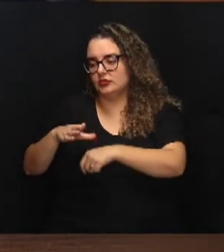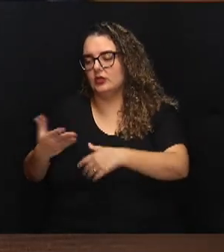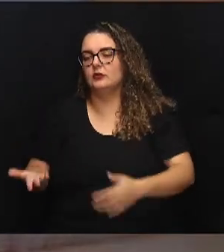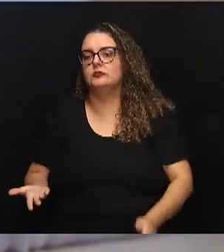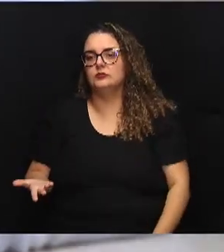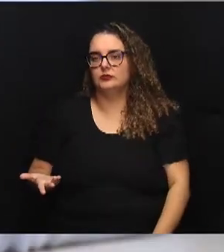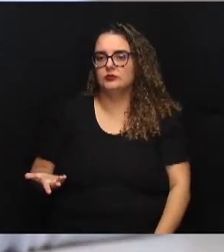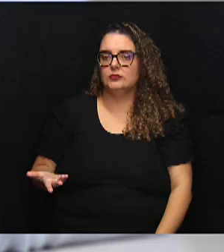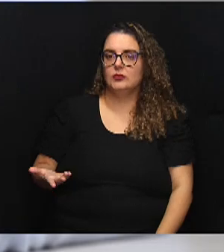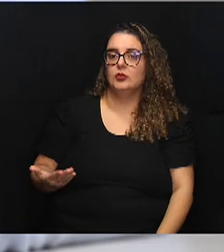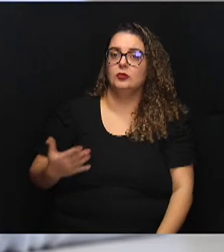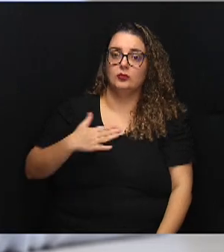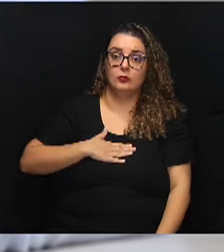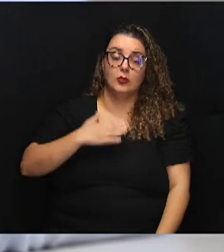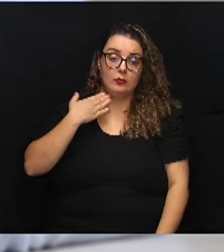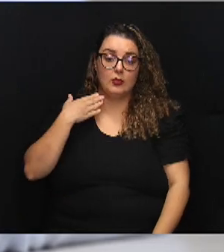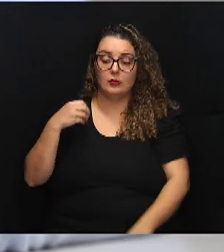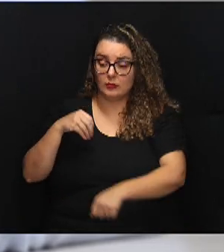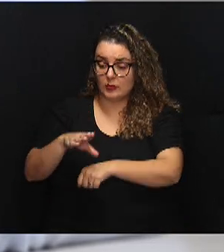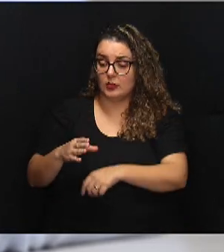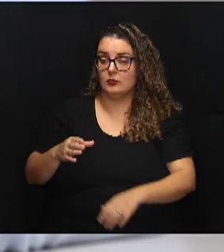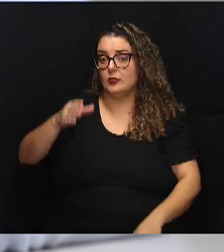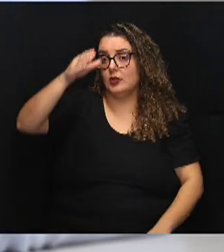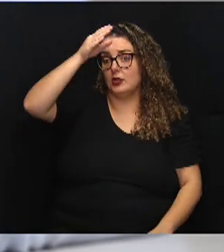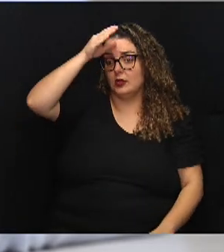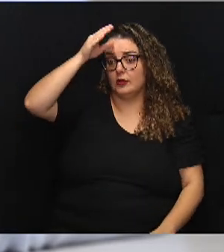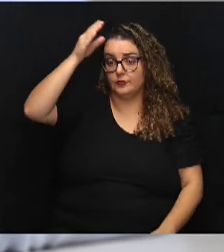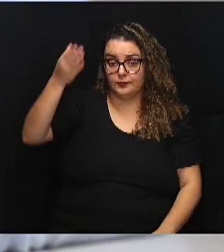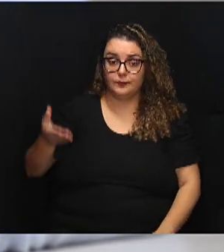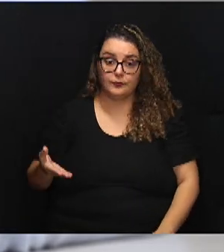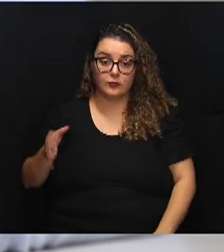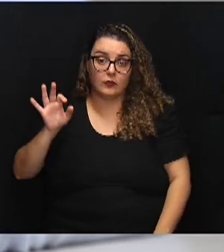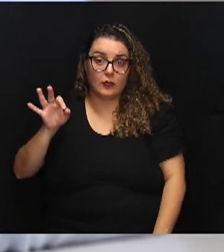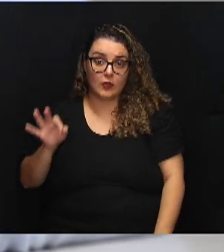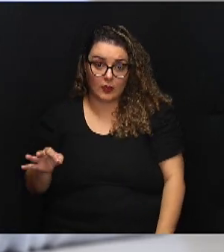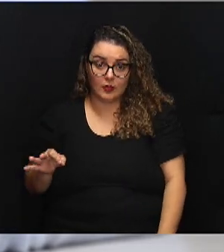gero isso no meu banco, encaminho para o cliente. Então, a tendência é que